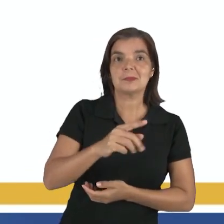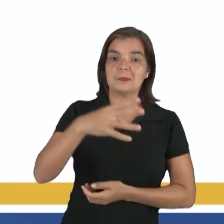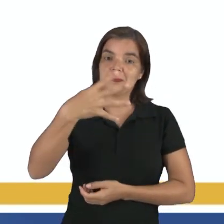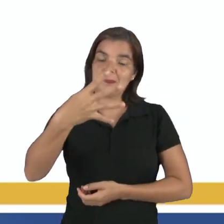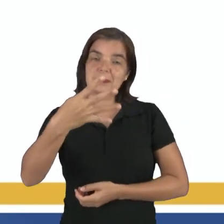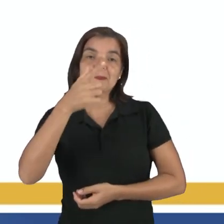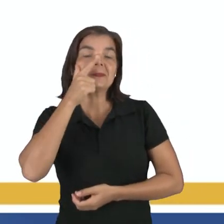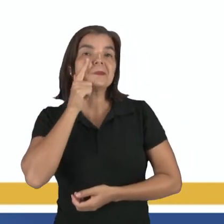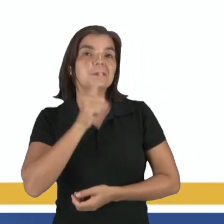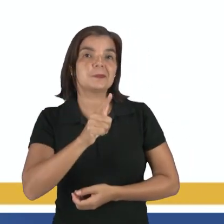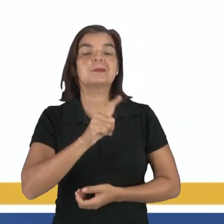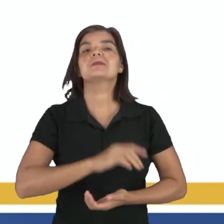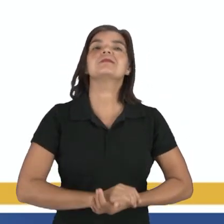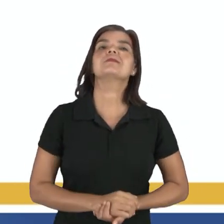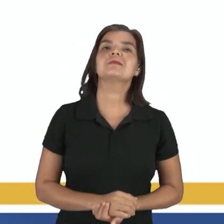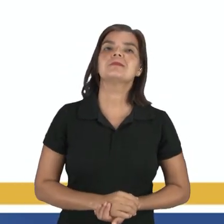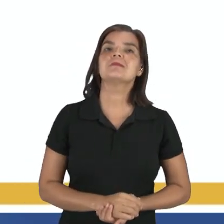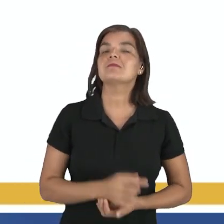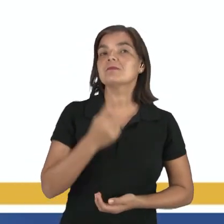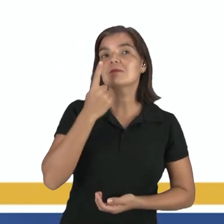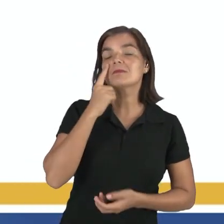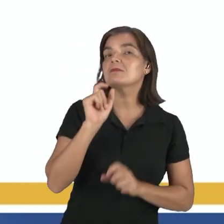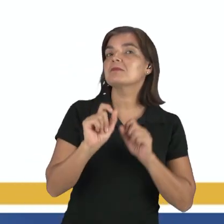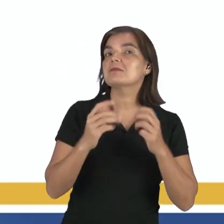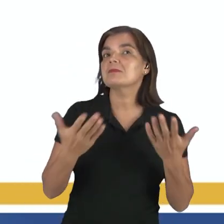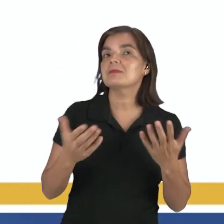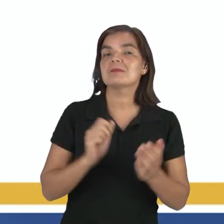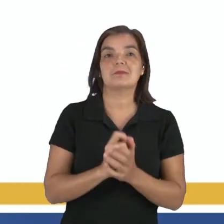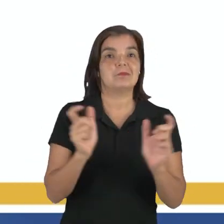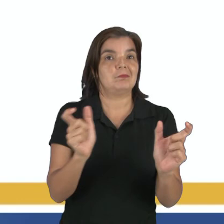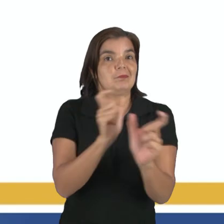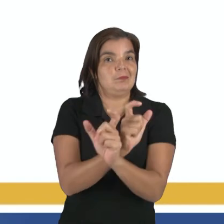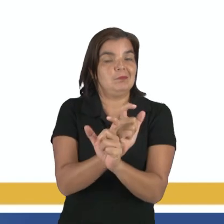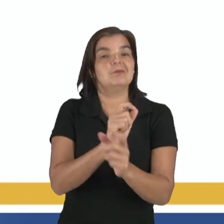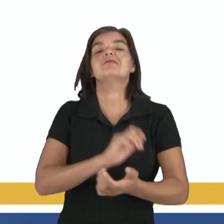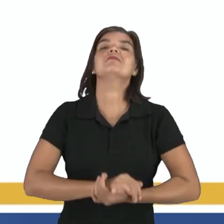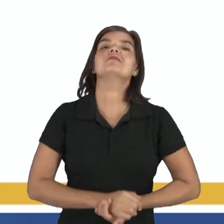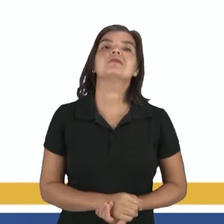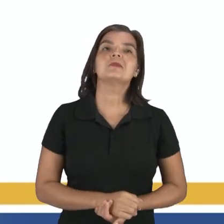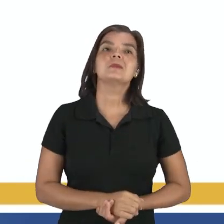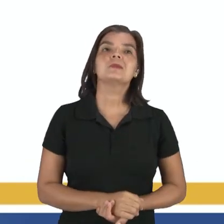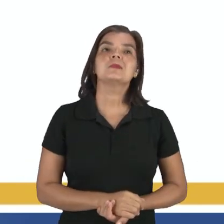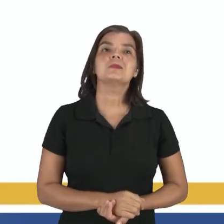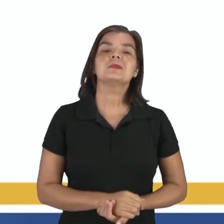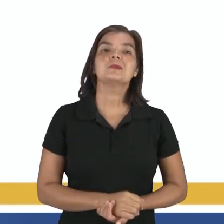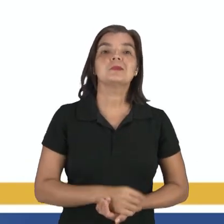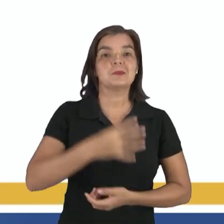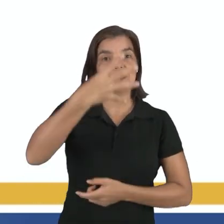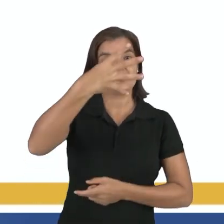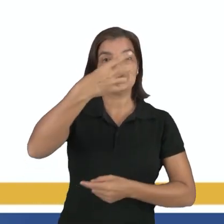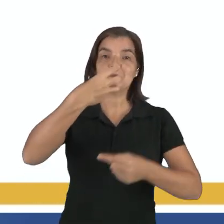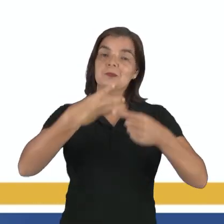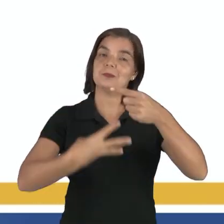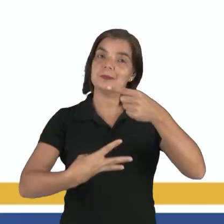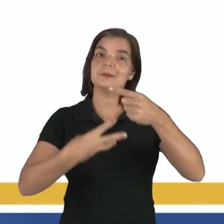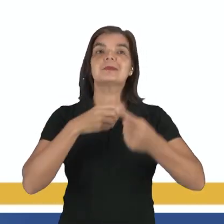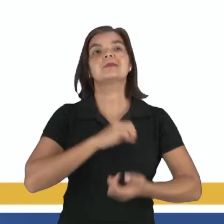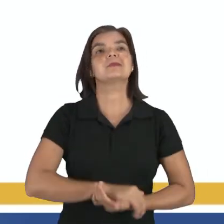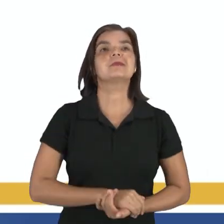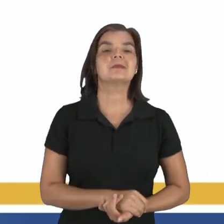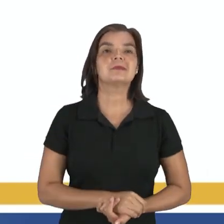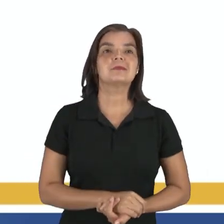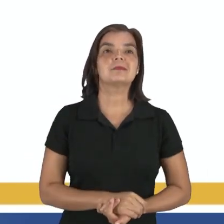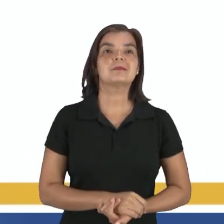três acertadores de 4 aí seria o inverso tá 4 sobre 3